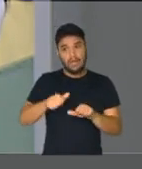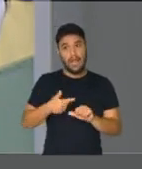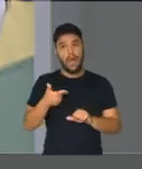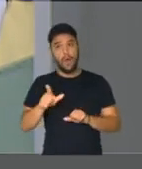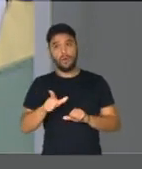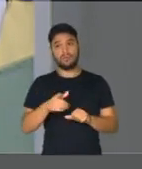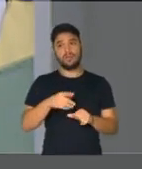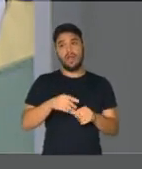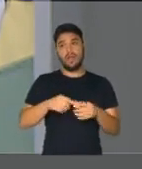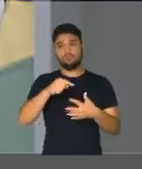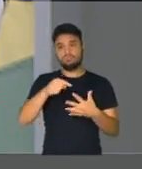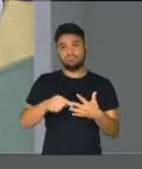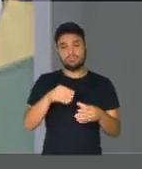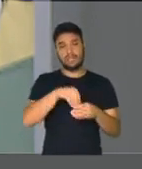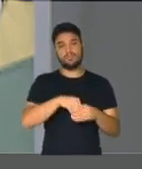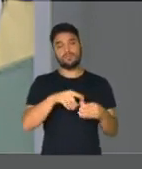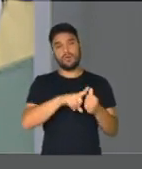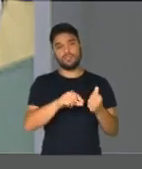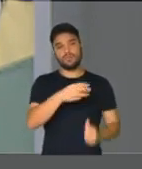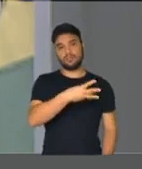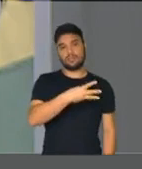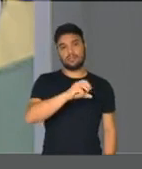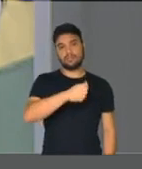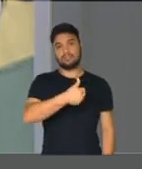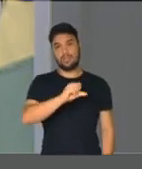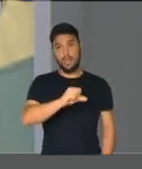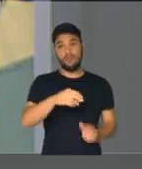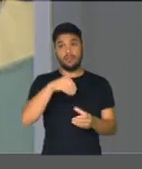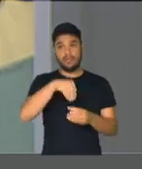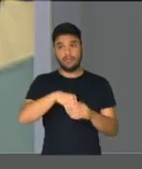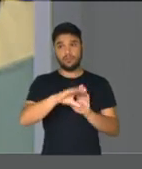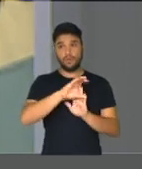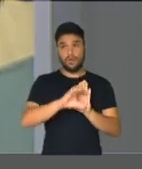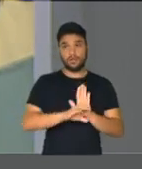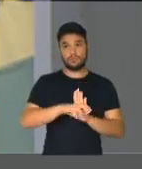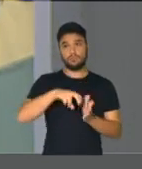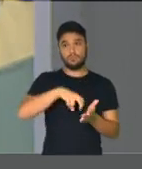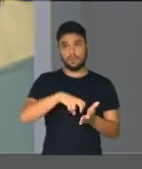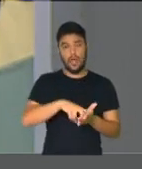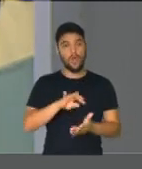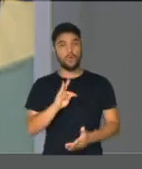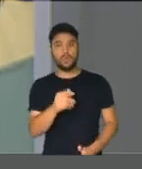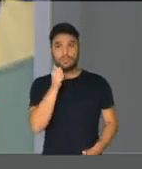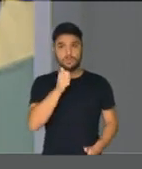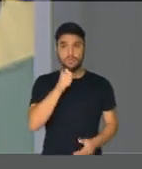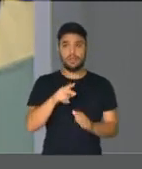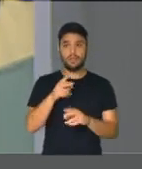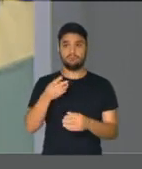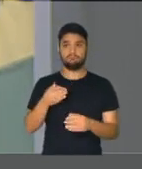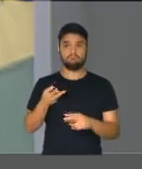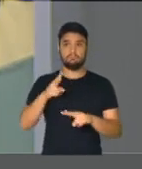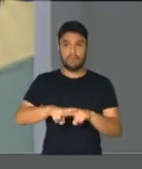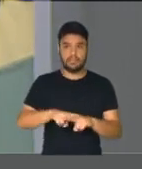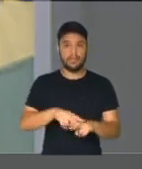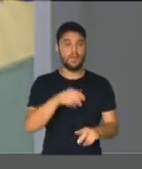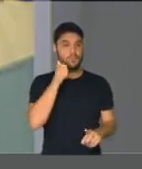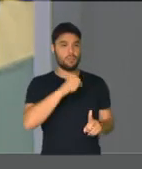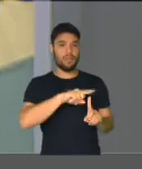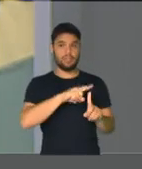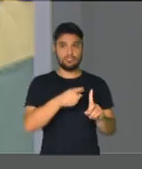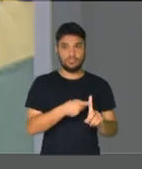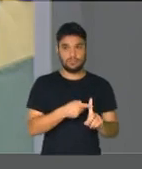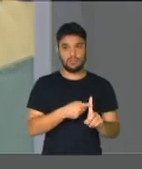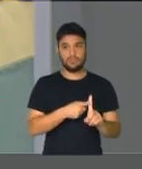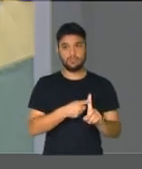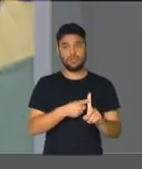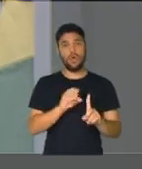no artigo 319 do Código de Processo Penal, de todas as mulheres presas, gestantes,